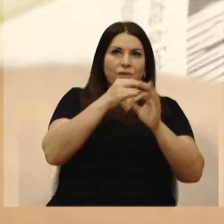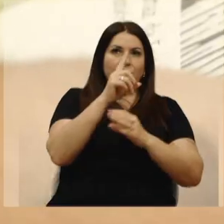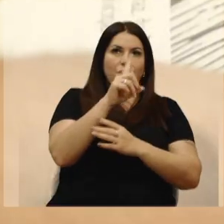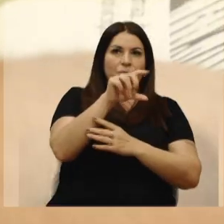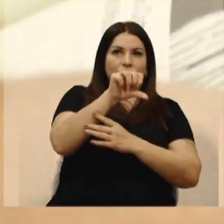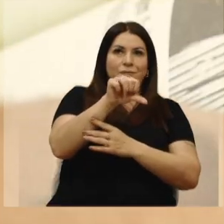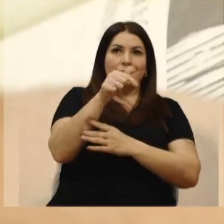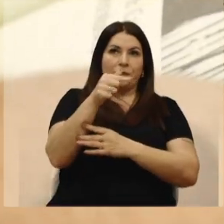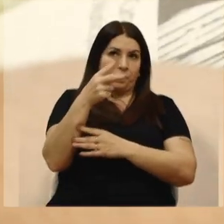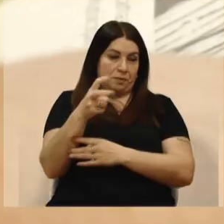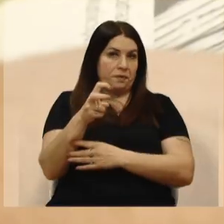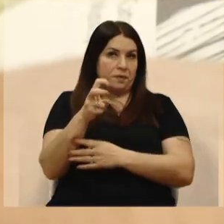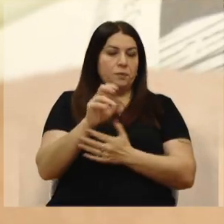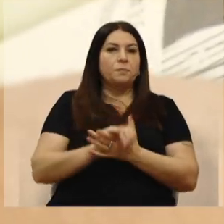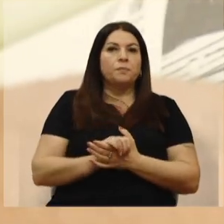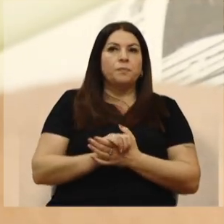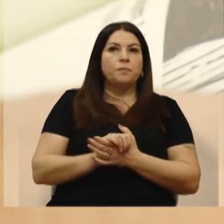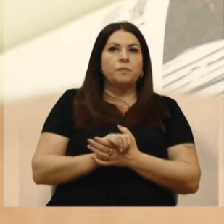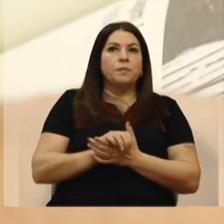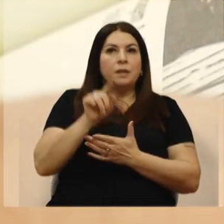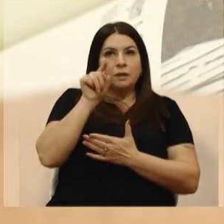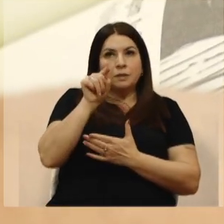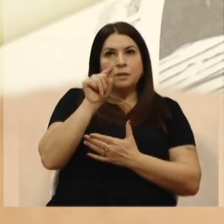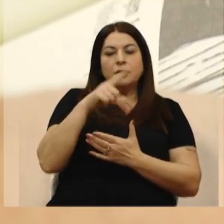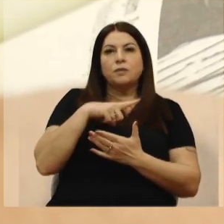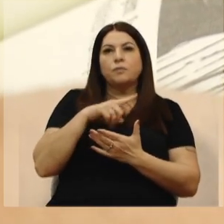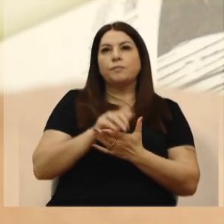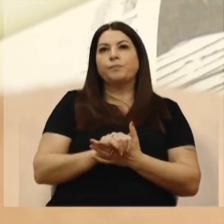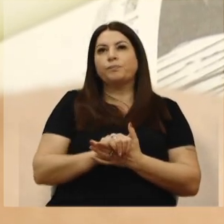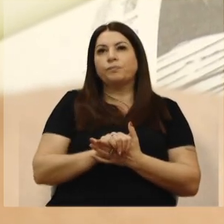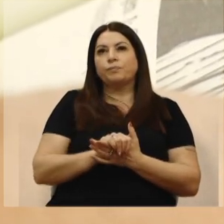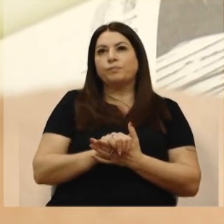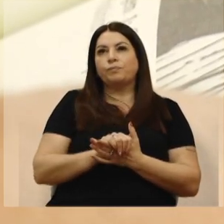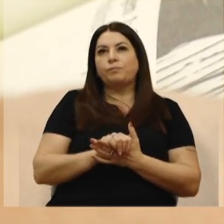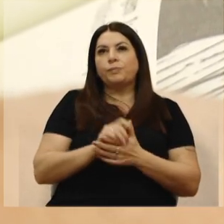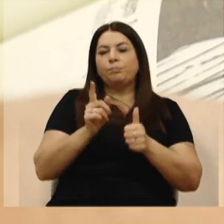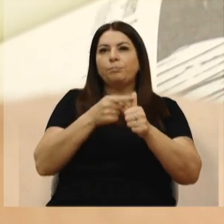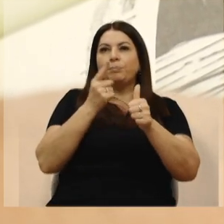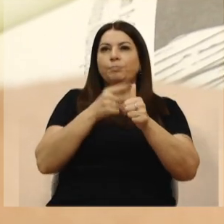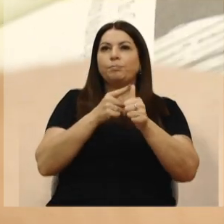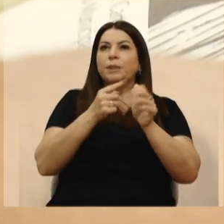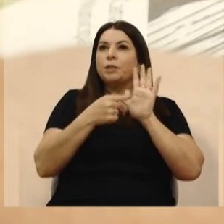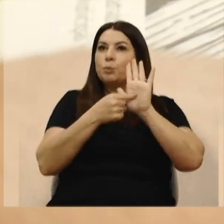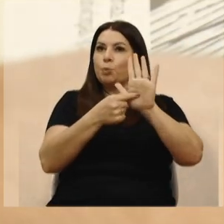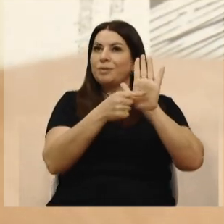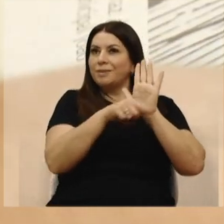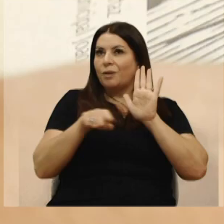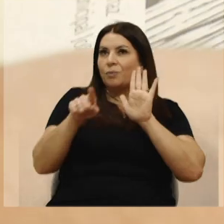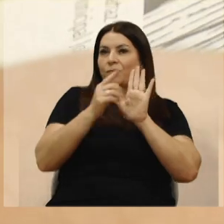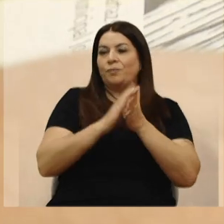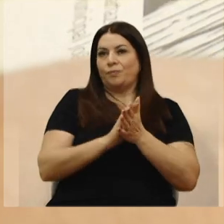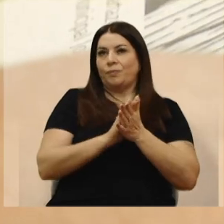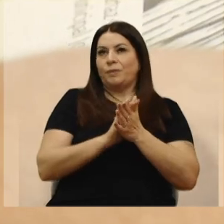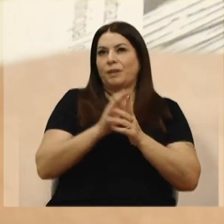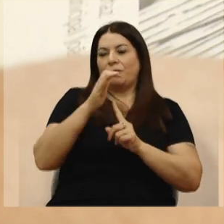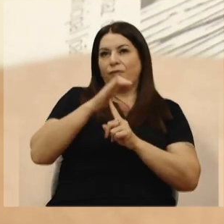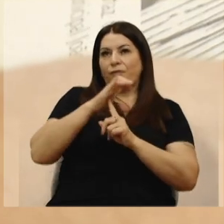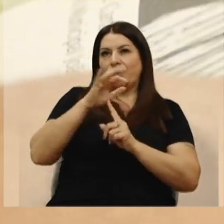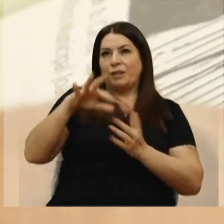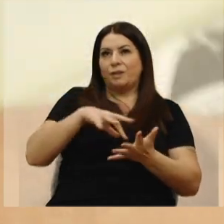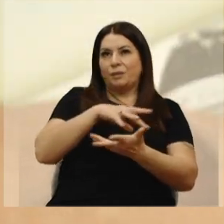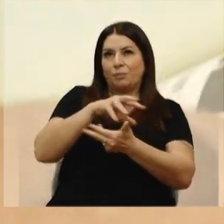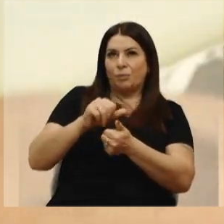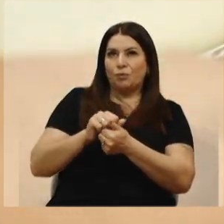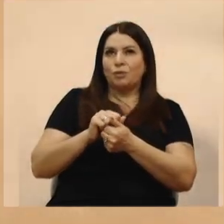da Uva de 75. E aqui tinha a primeira exposição